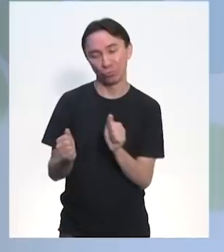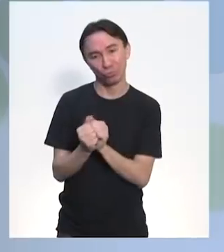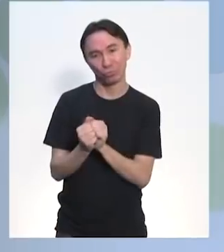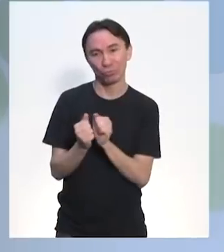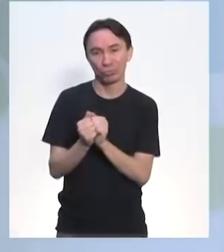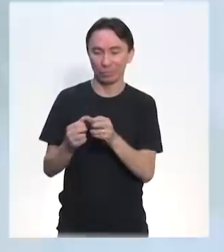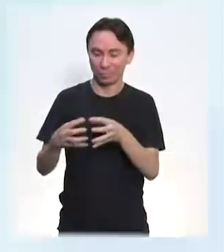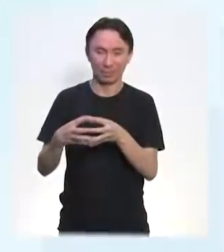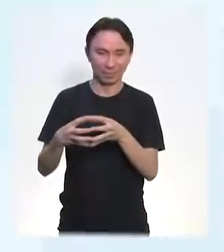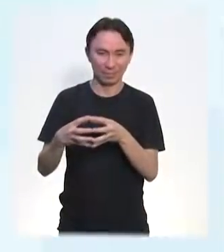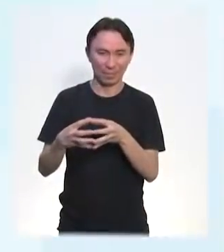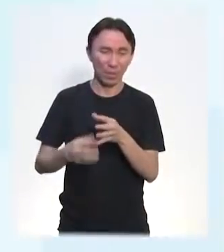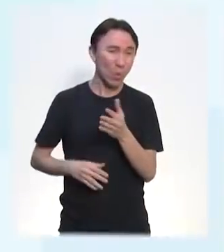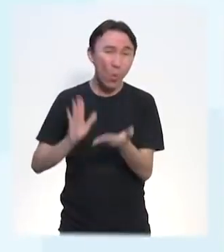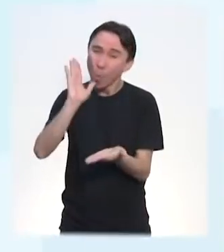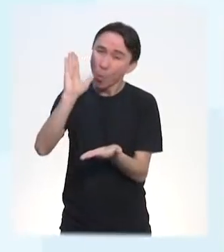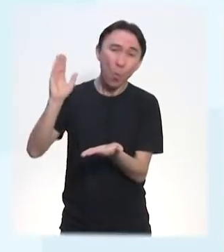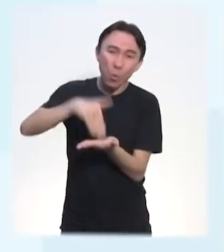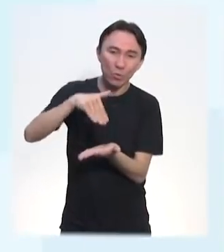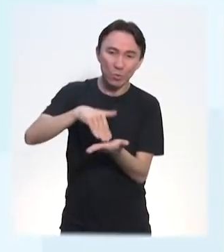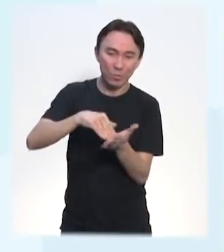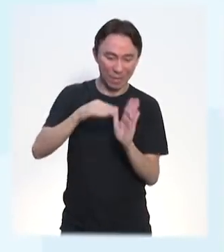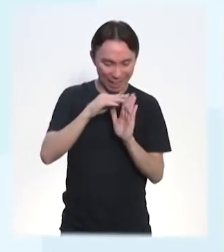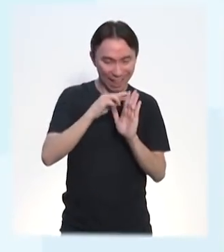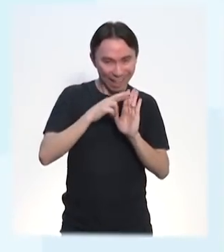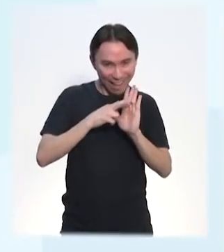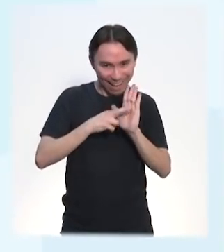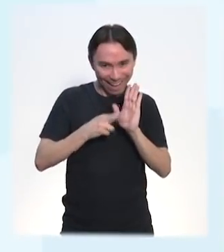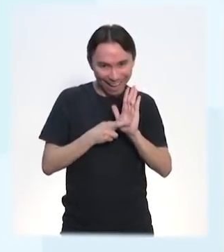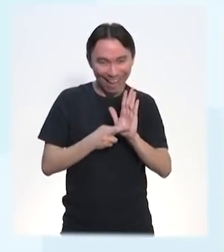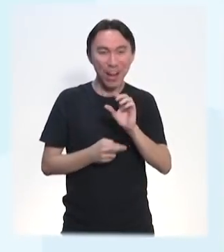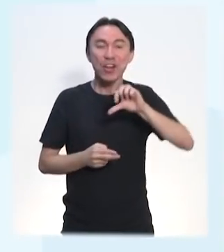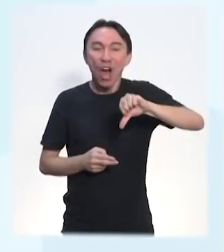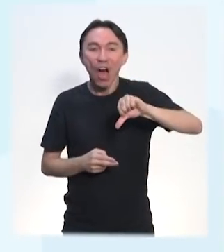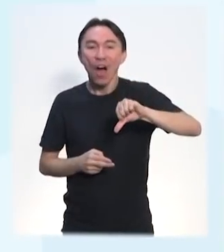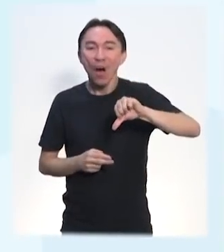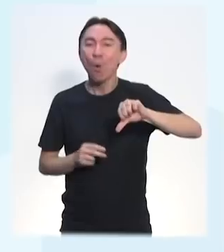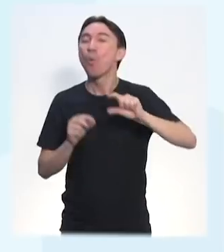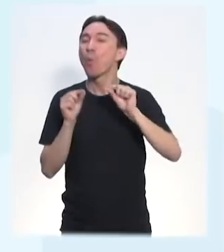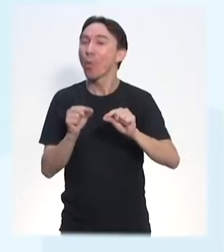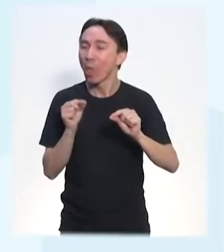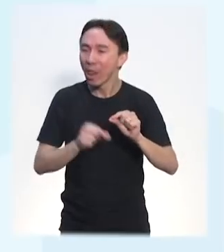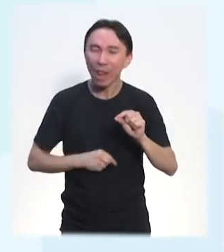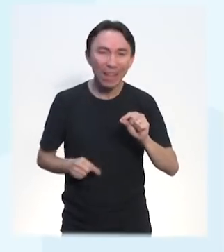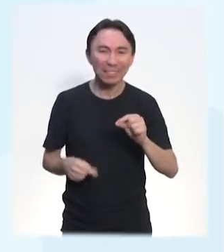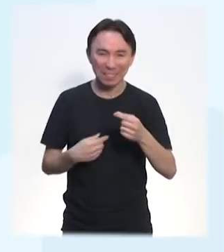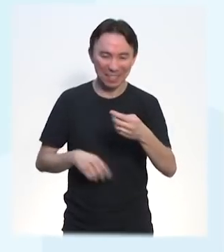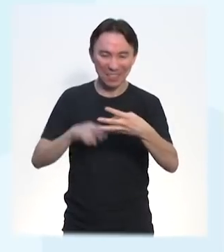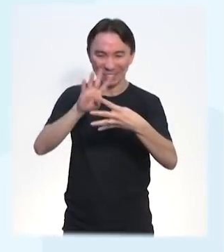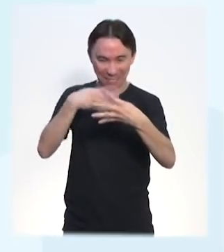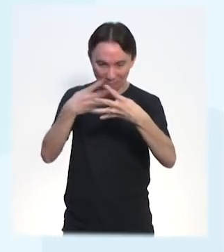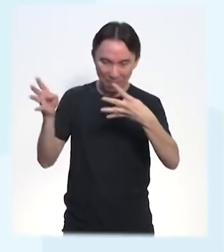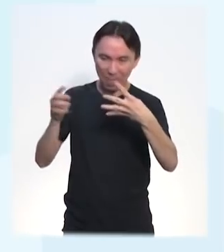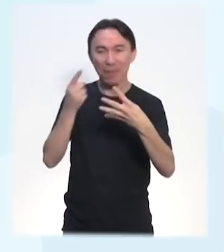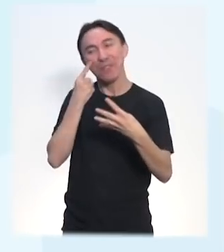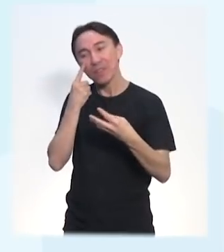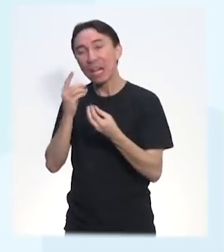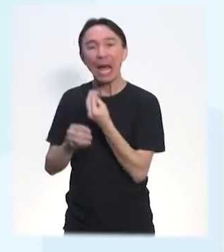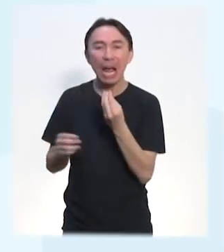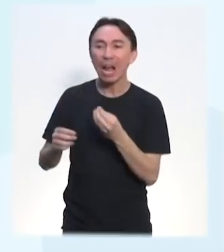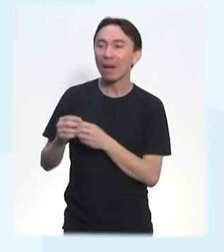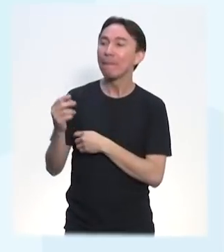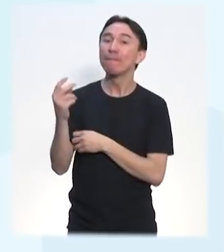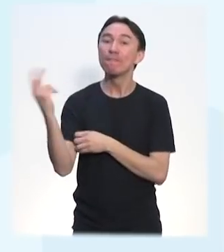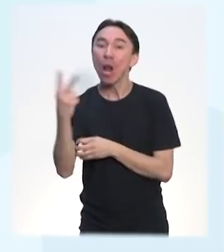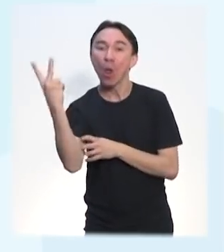item 9, o último dessa lista, né? Então será realizada então uma apuração dessas notas ao término, né? E aí caso os